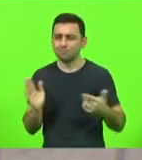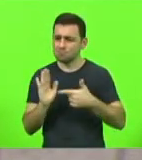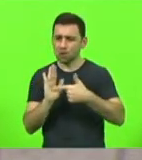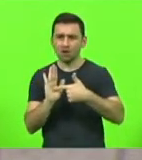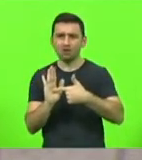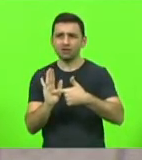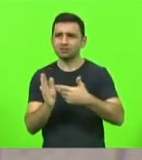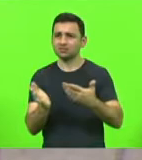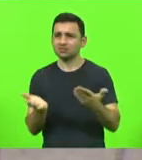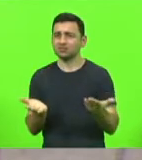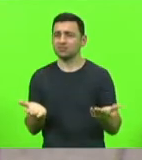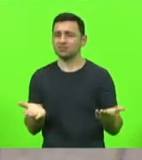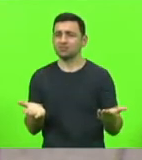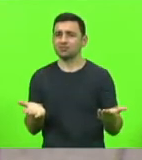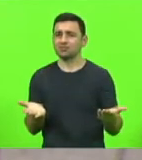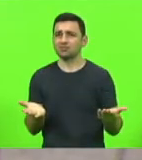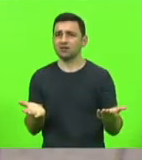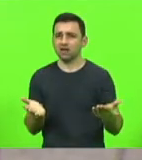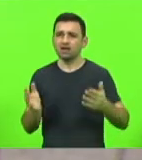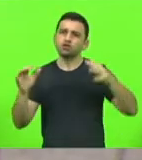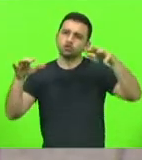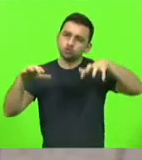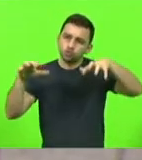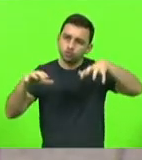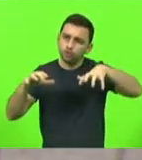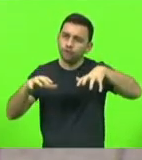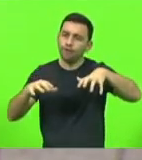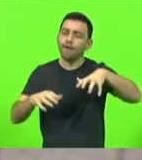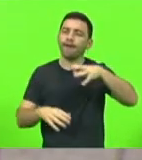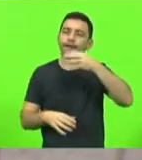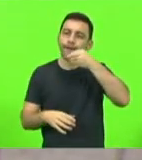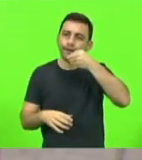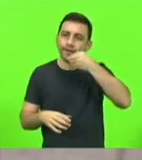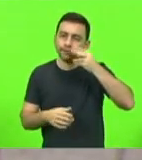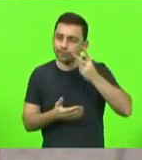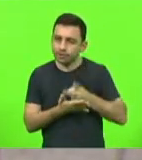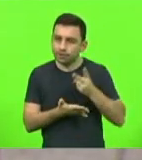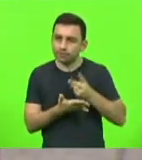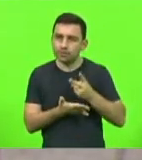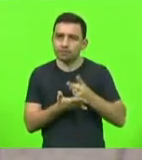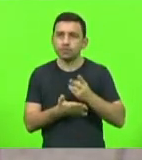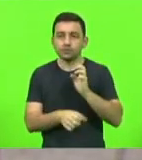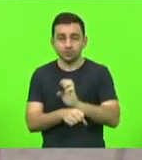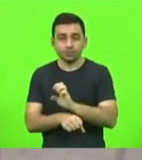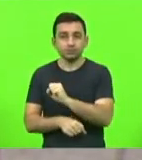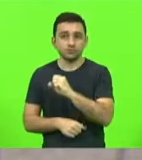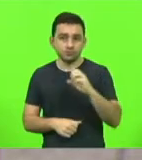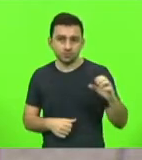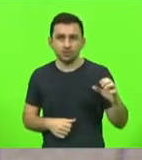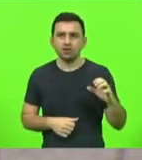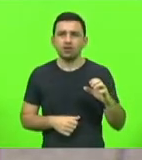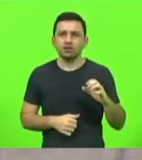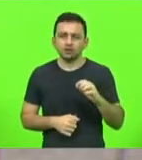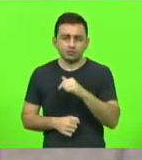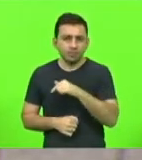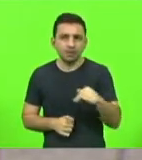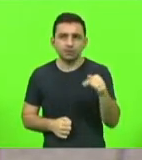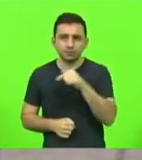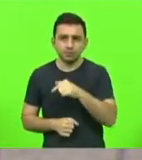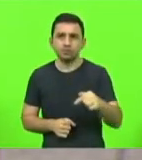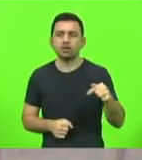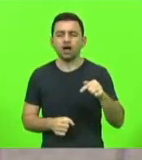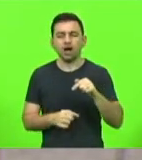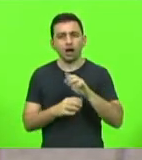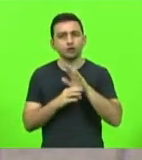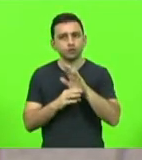É lógico que as chuvas, meio que constantes em nosso estado nessas últimas semanas, ajudaram